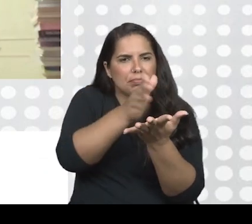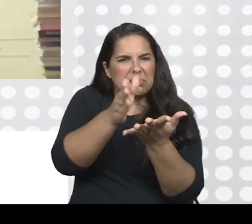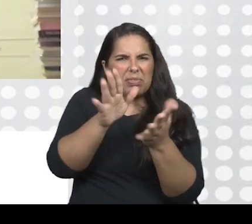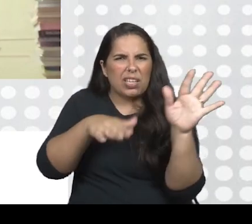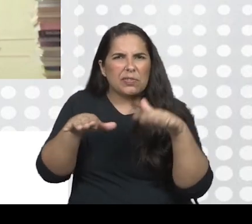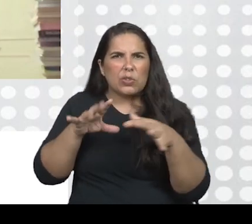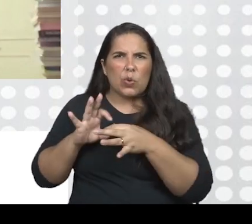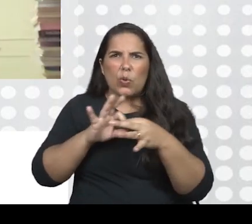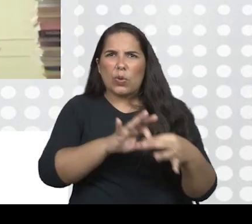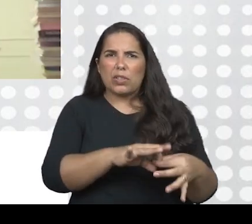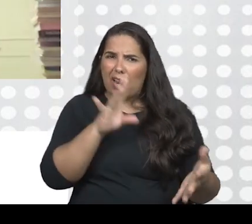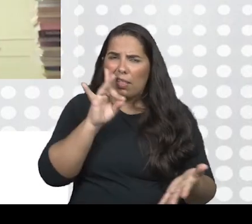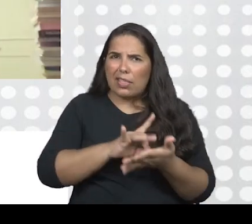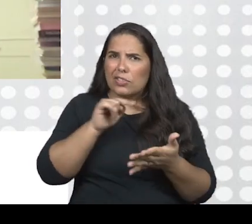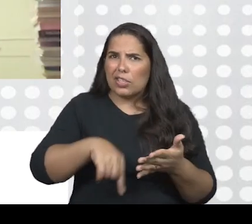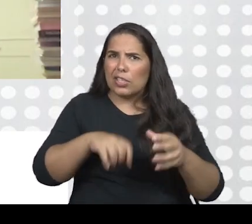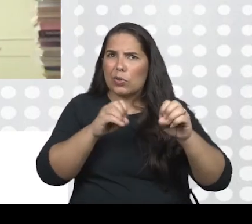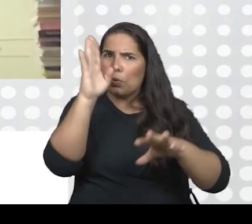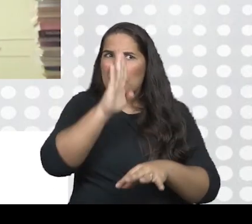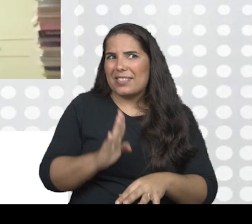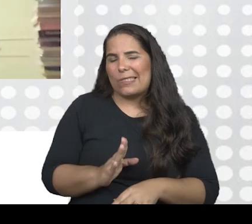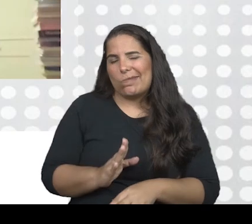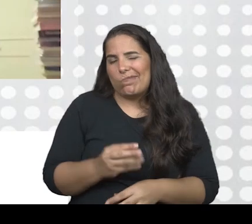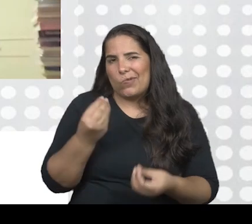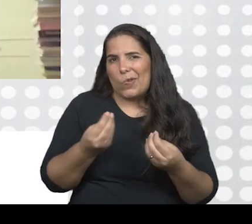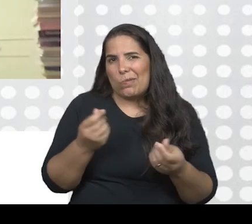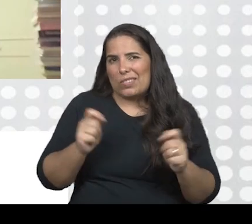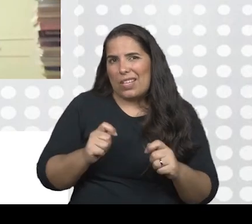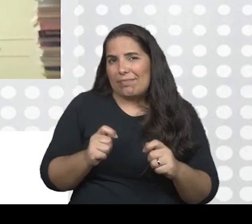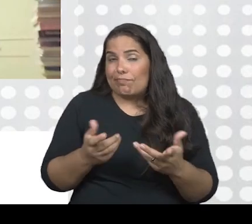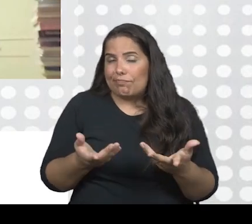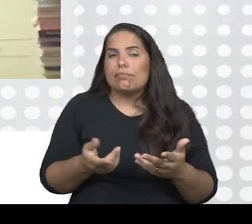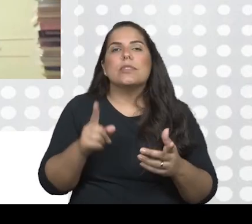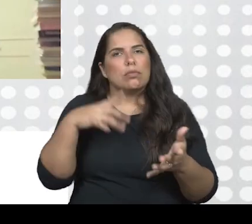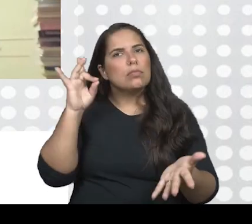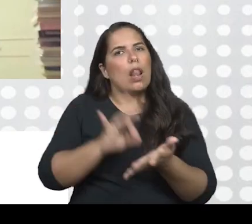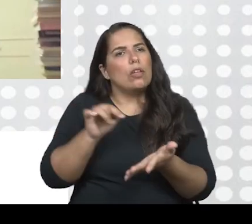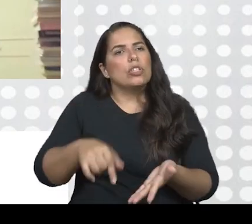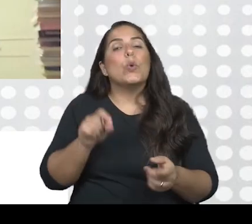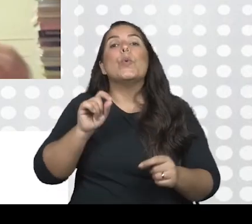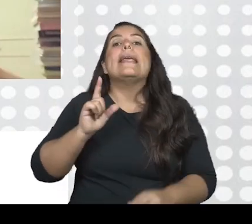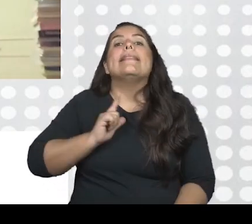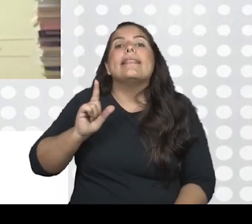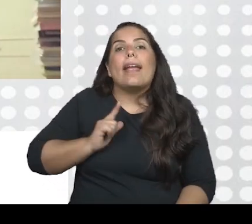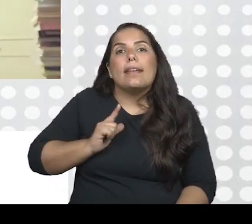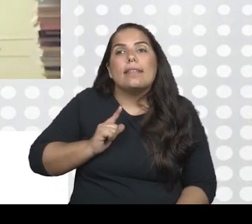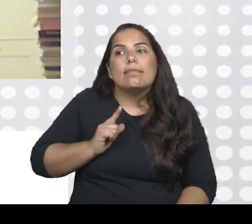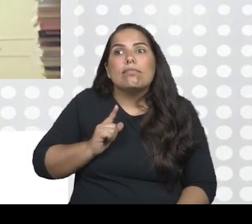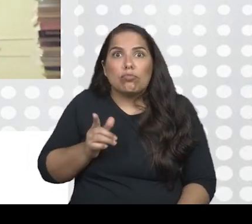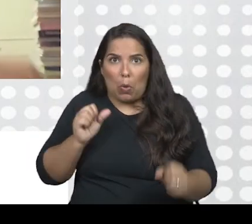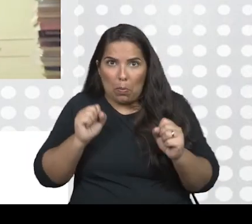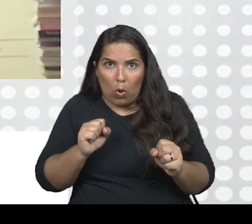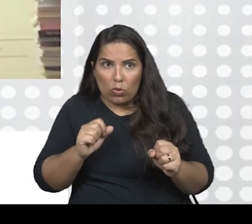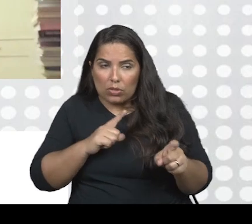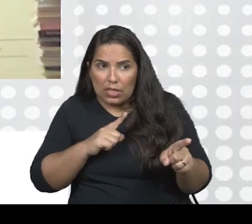nem sempre no contexto e na realidade educacional brasileira eu tenho disponível. Então, eu tenho que ser realista. O que eu tenho disponível? Eu